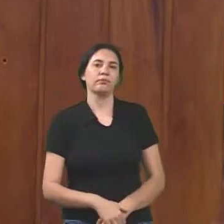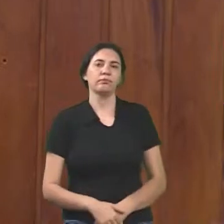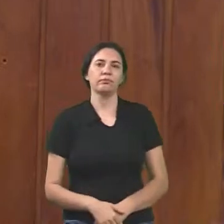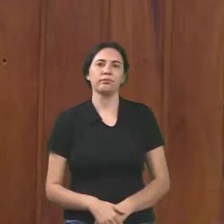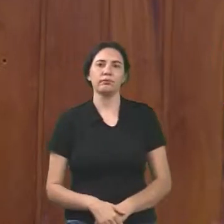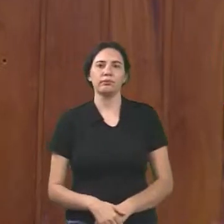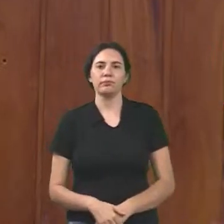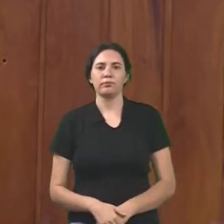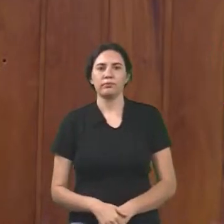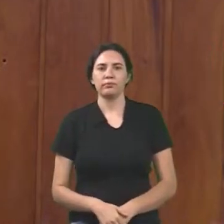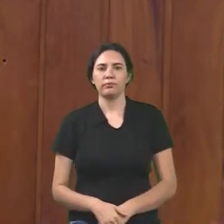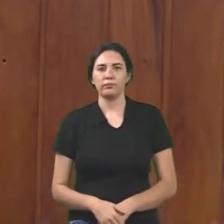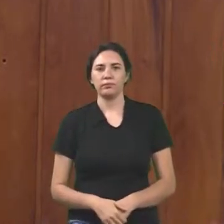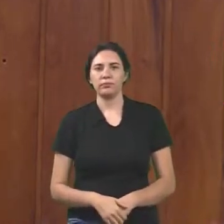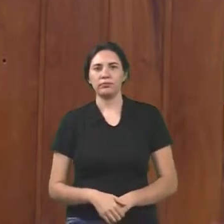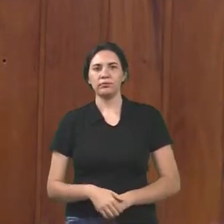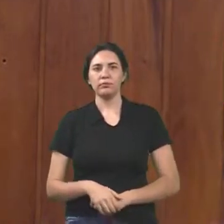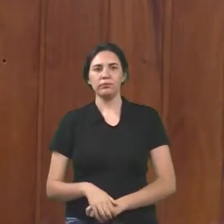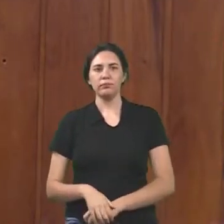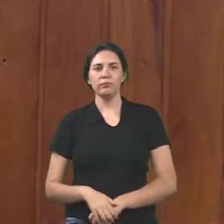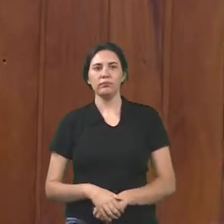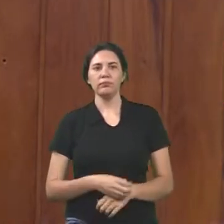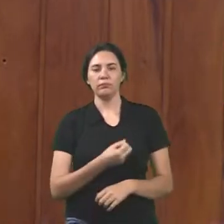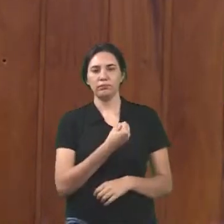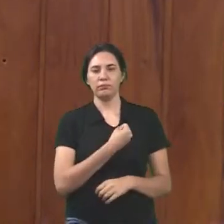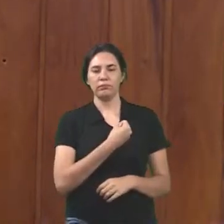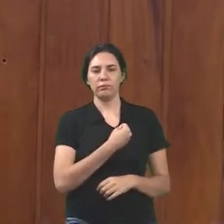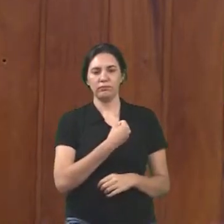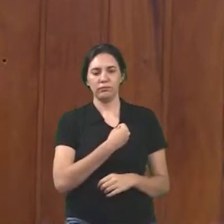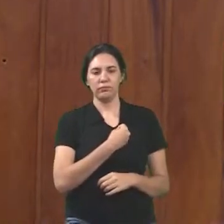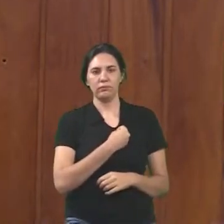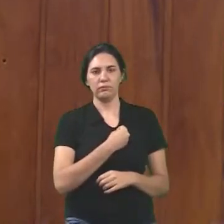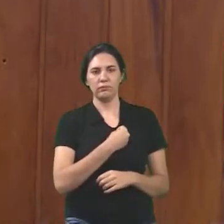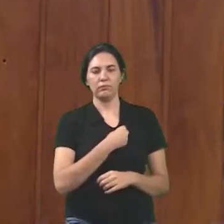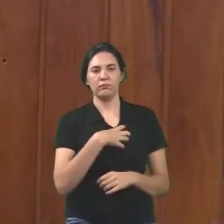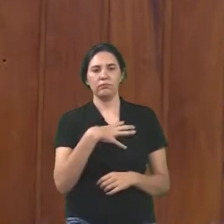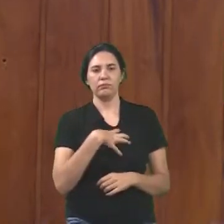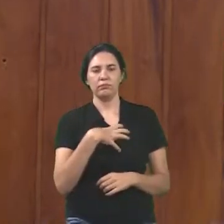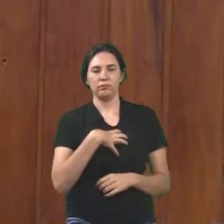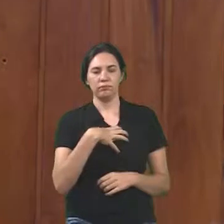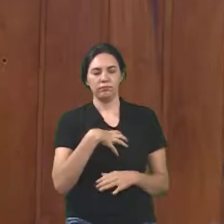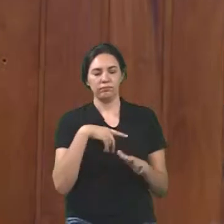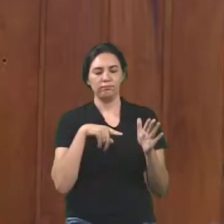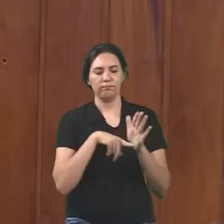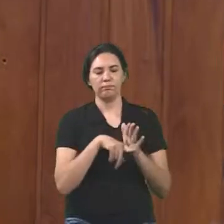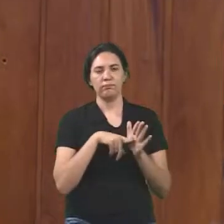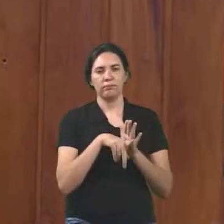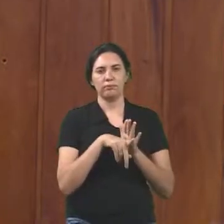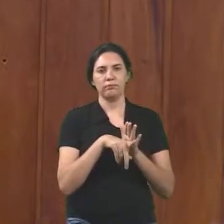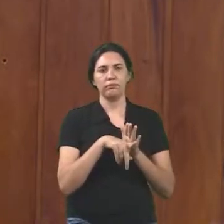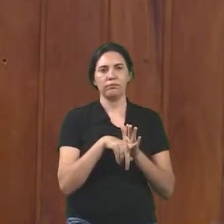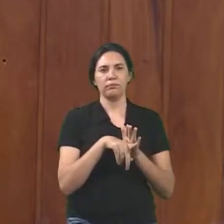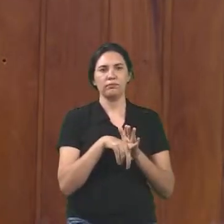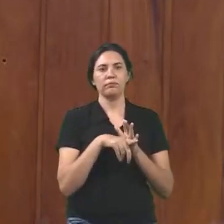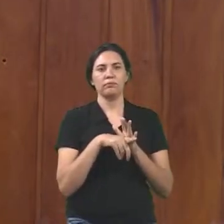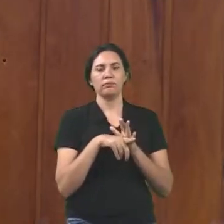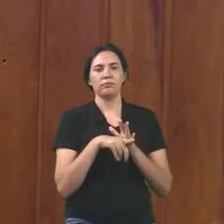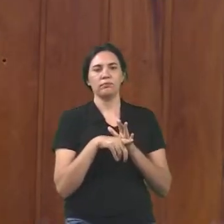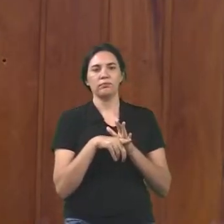Esses dados compilados, tabulados, sistematizados e analisados